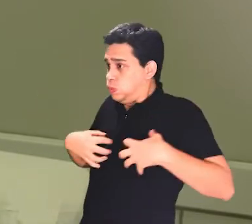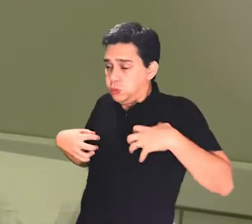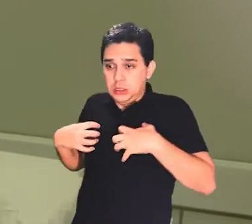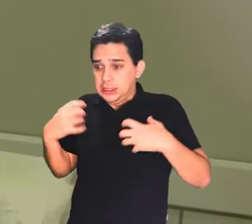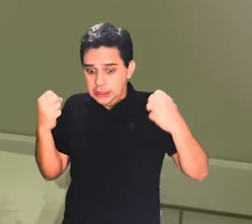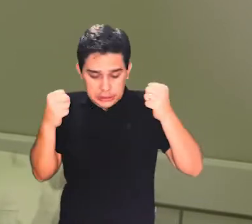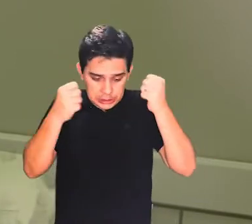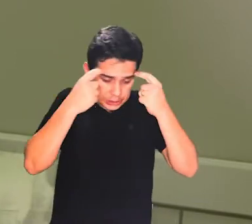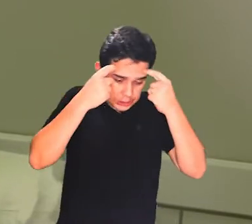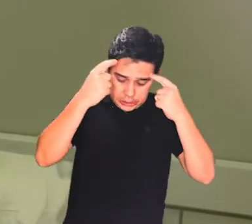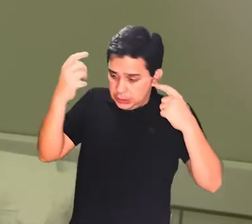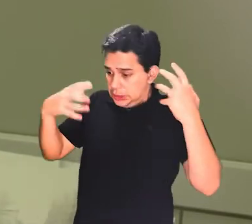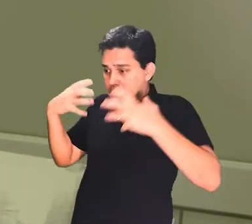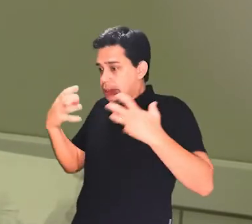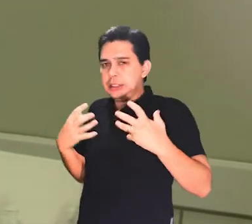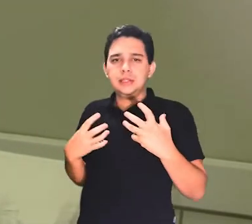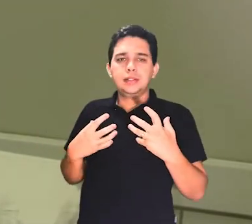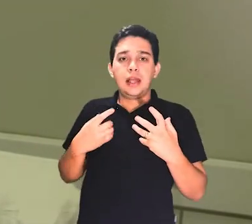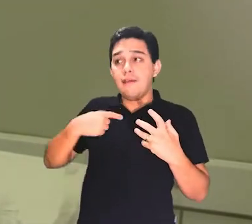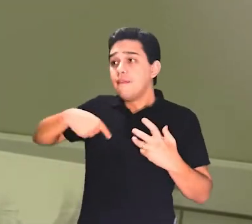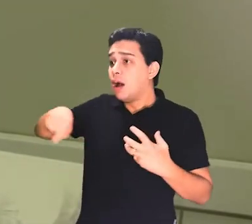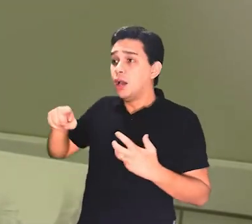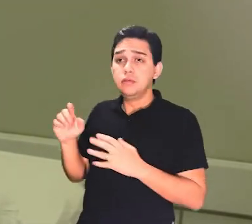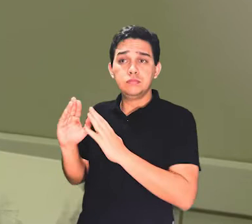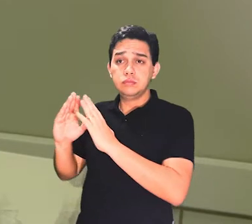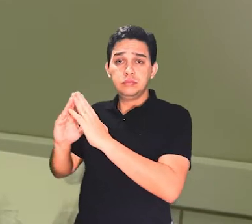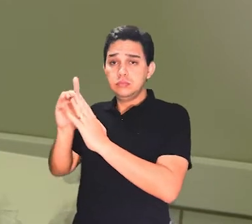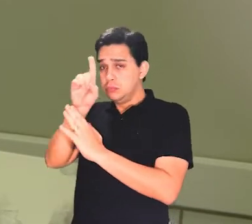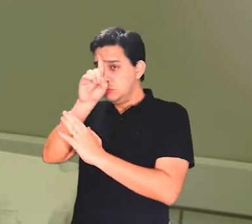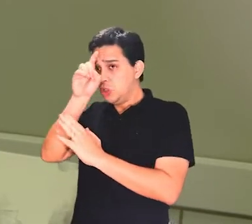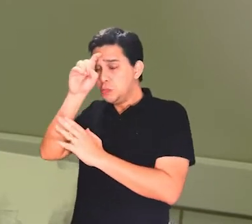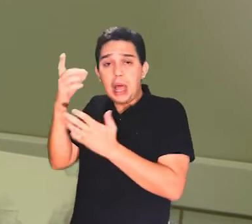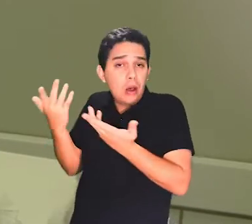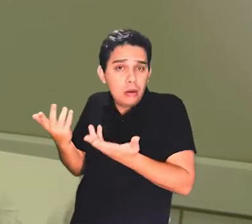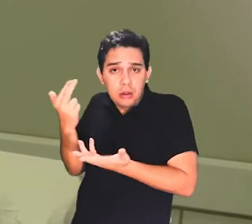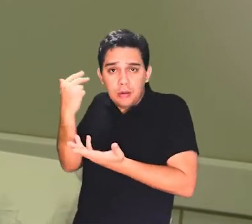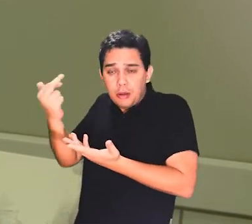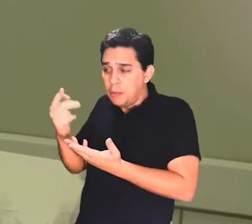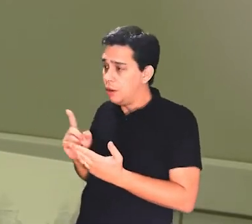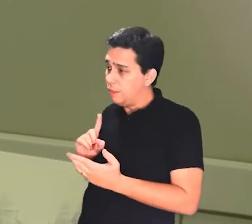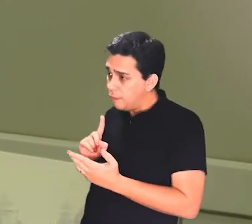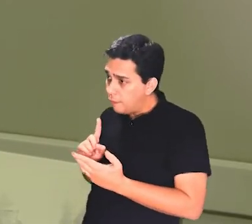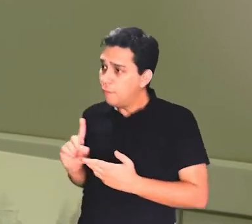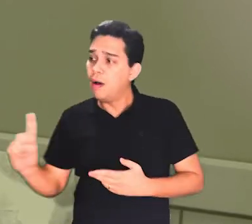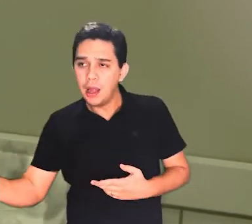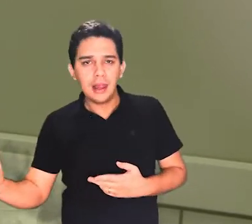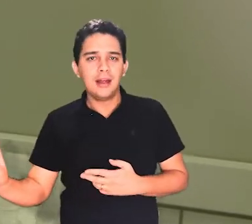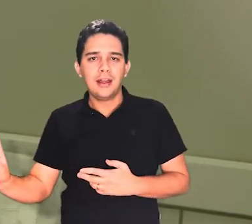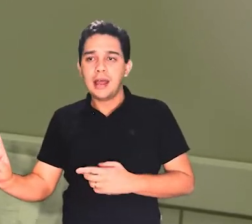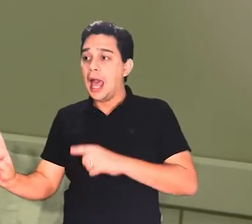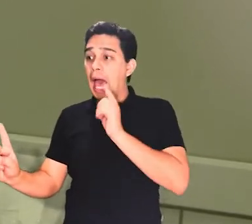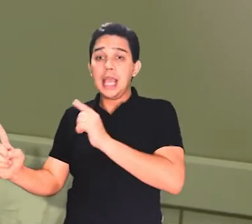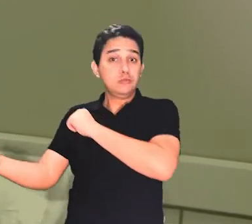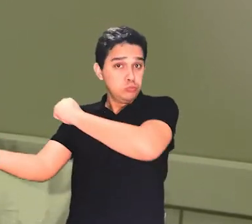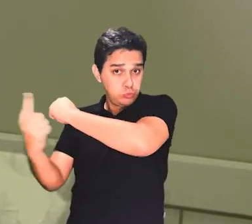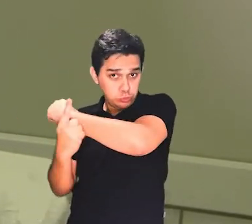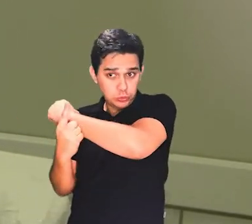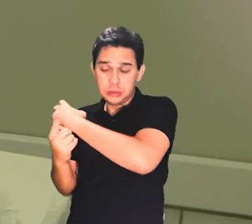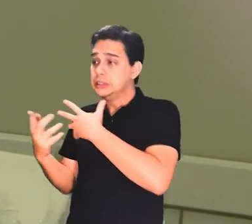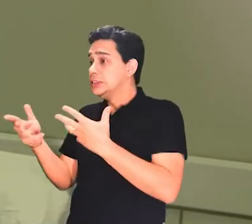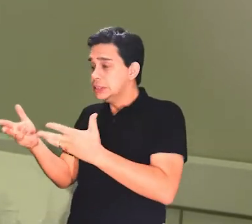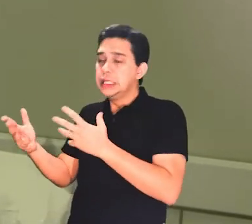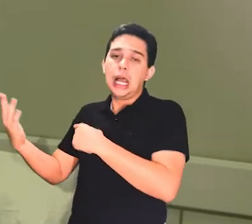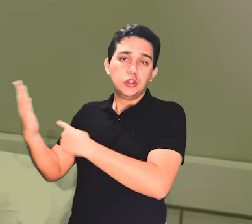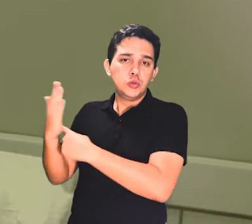hospitais gerais. No hospital geral, a pessoa que tiver necessidade de um atendimento por conta de uma